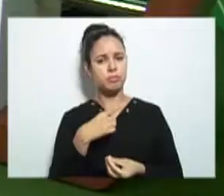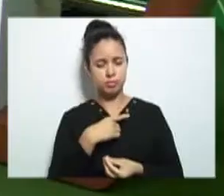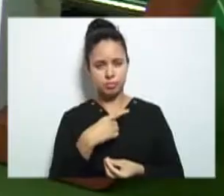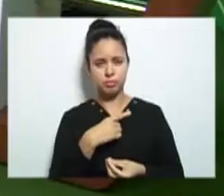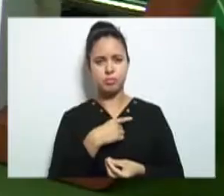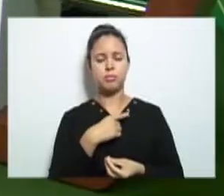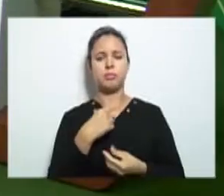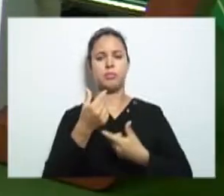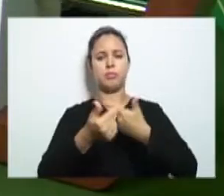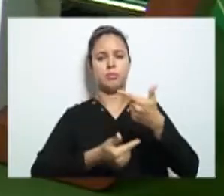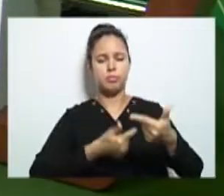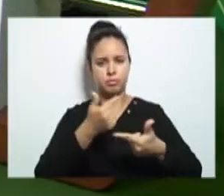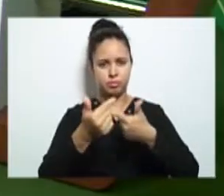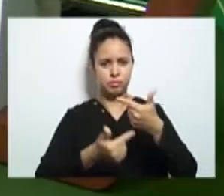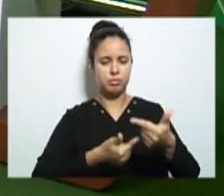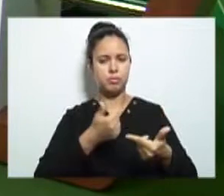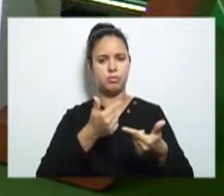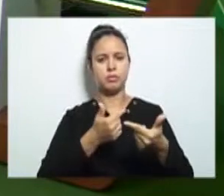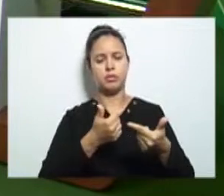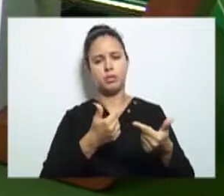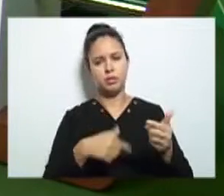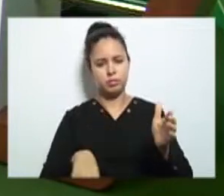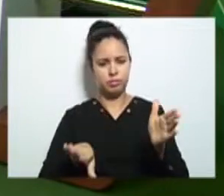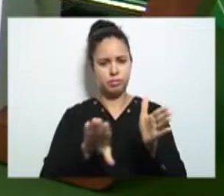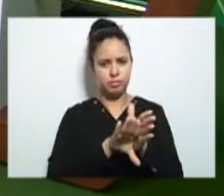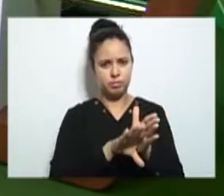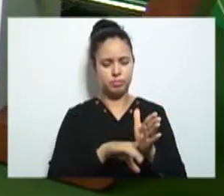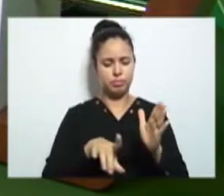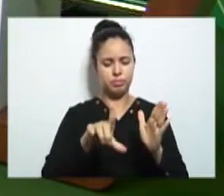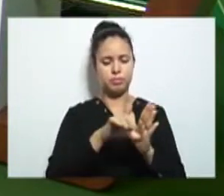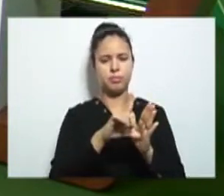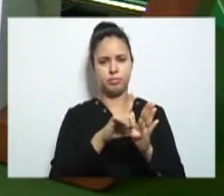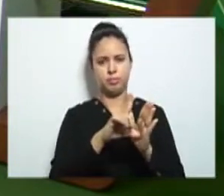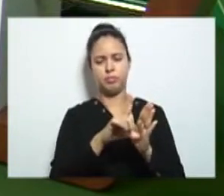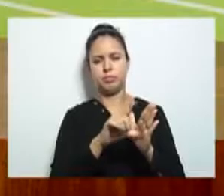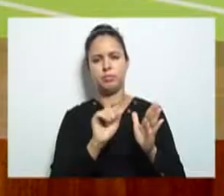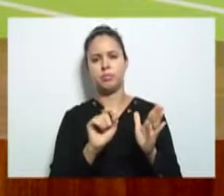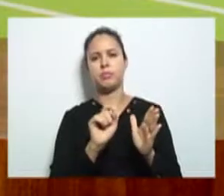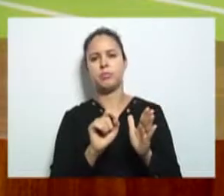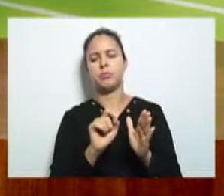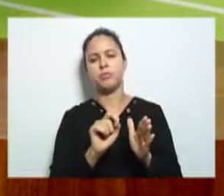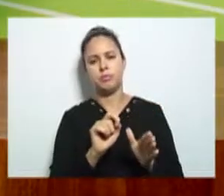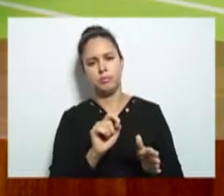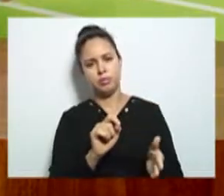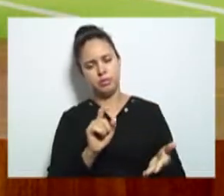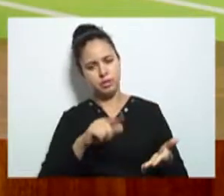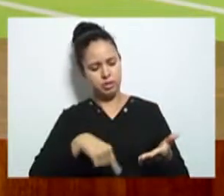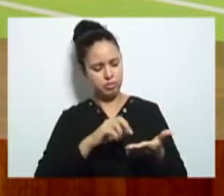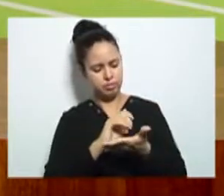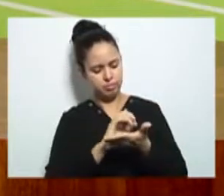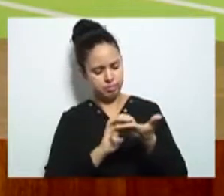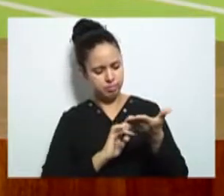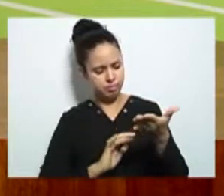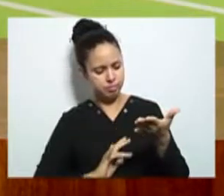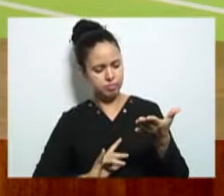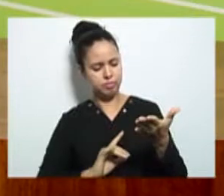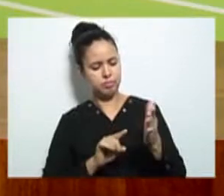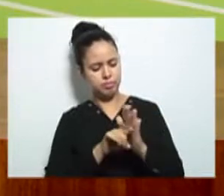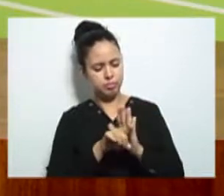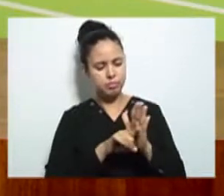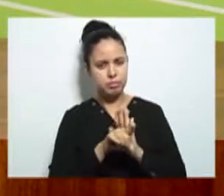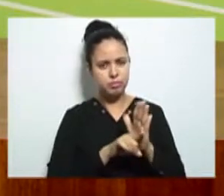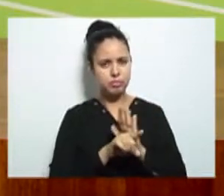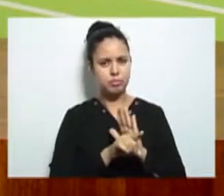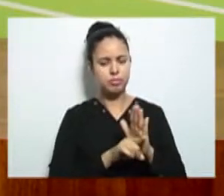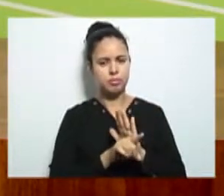em uma loja, automação. A pessoa está lá consultando, né, o preço lá, não leva mais o cliente até lá a estação de trabalho dele para poder consultar